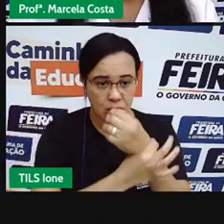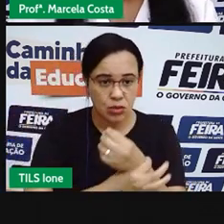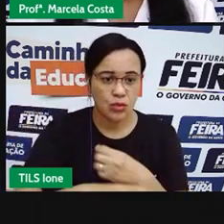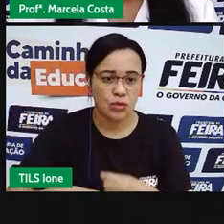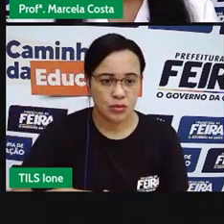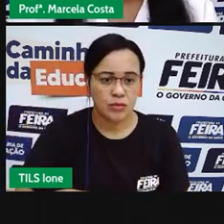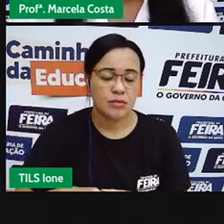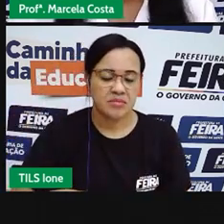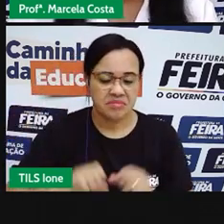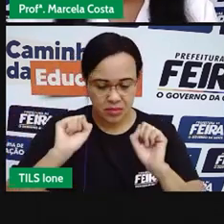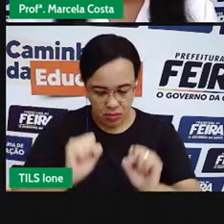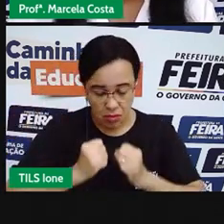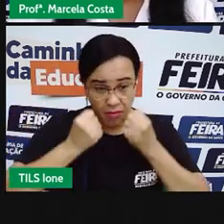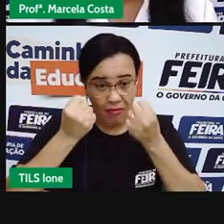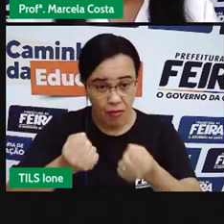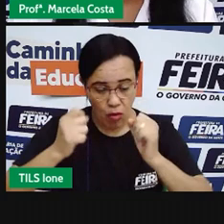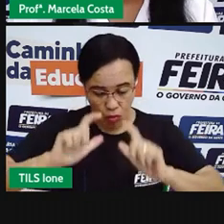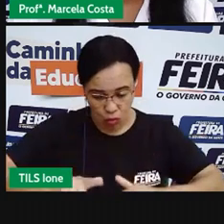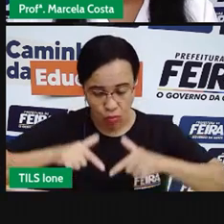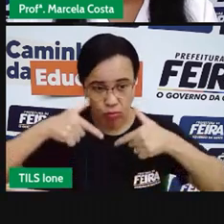estão empenhados